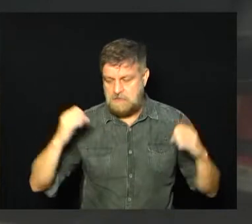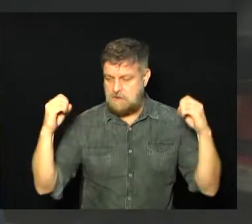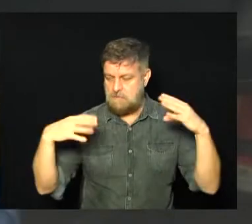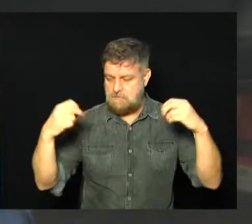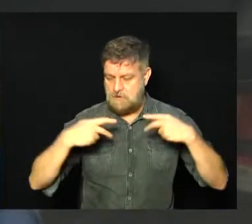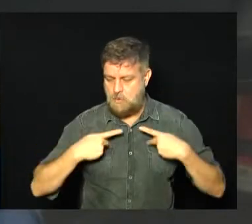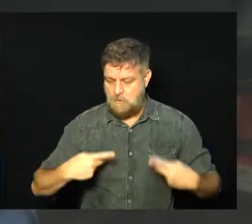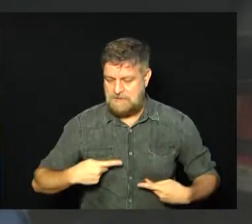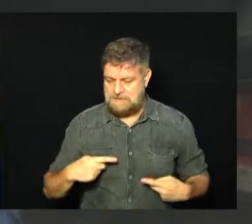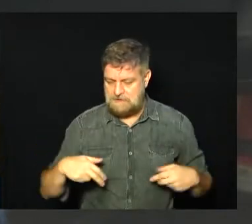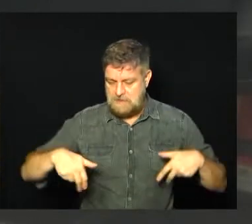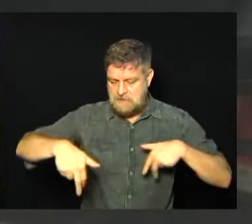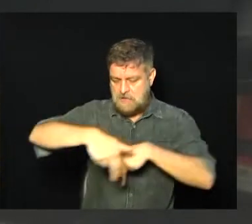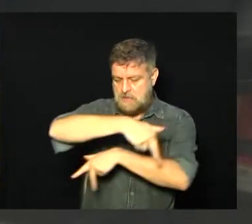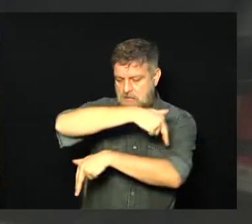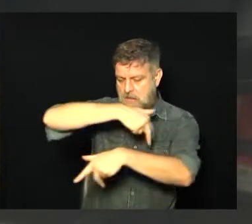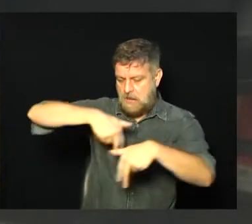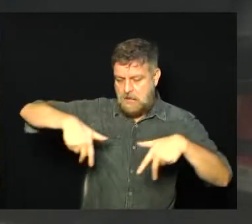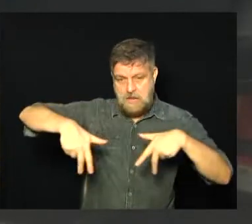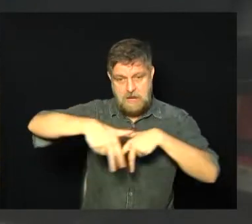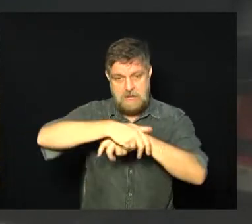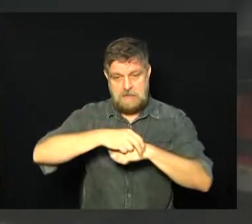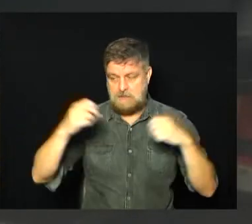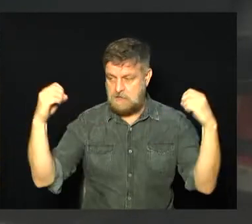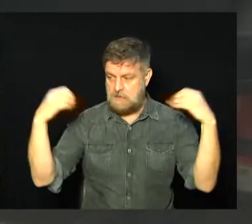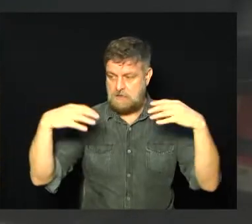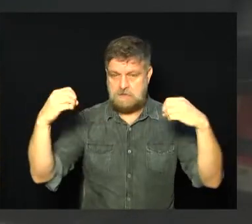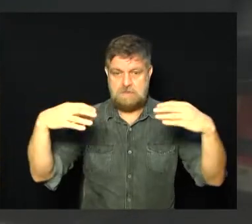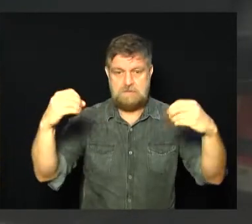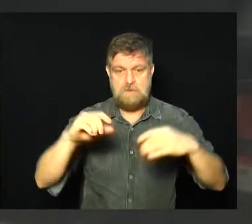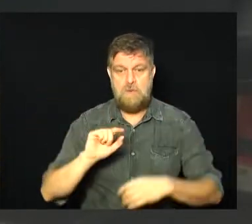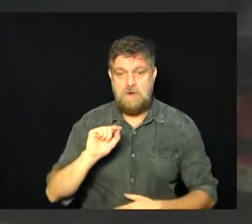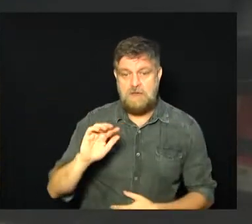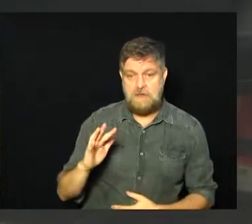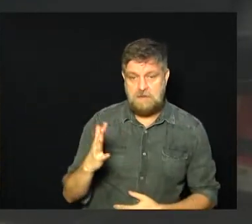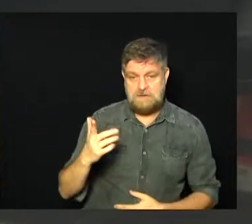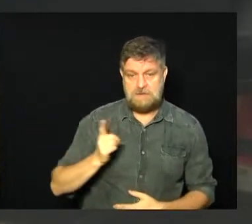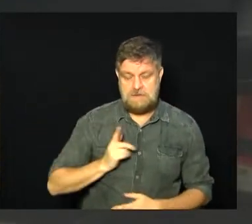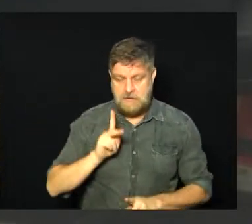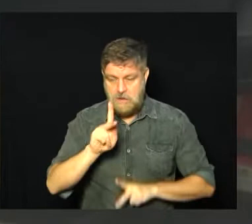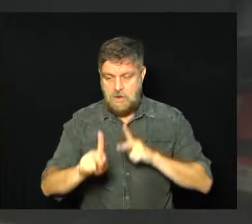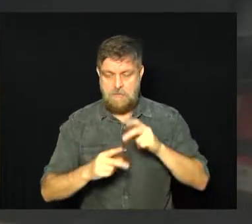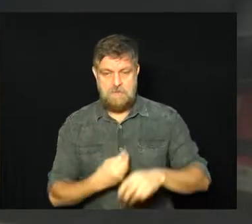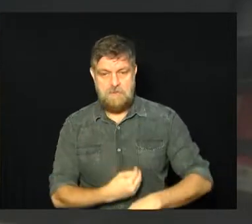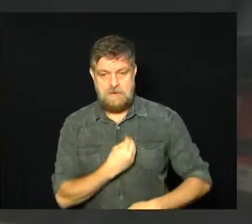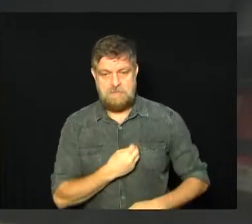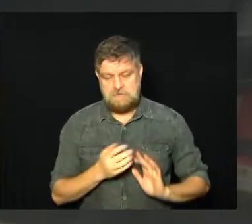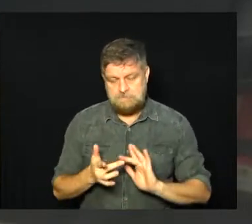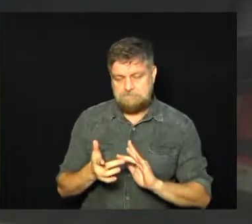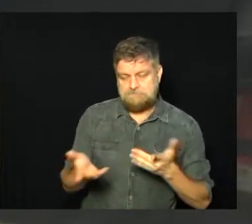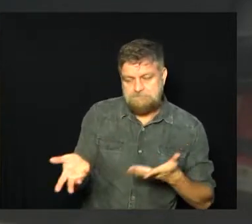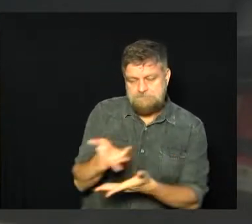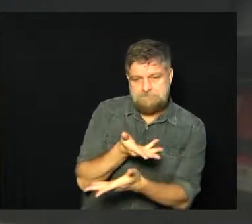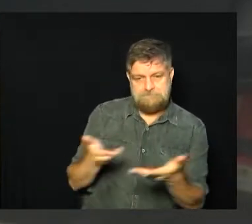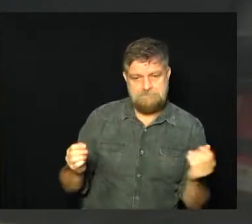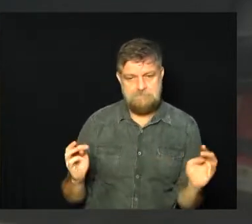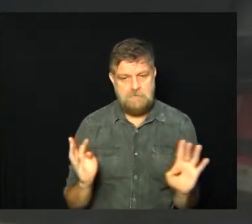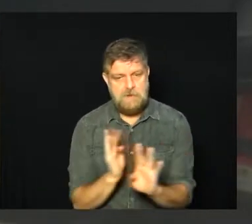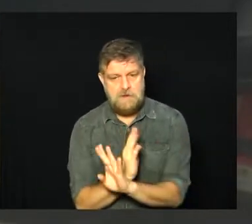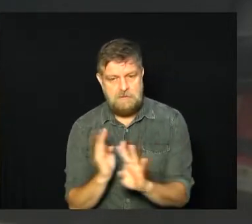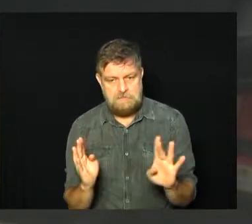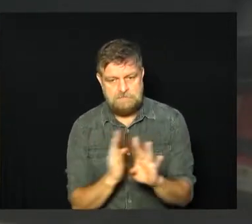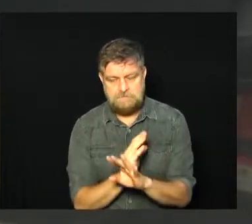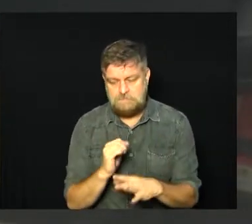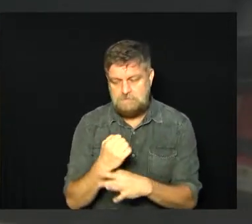humanizada, quando ela está acesa, com luzes acesas, você tem mais população convivendo e você tem um ganho de